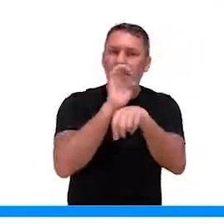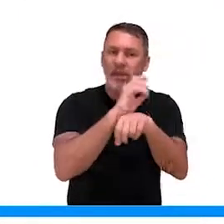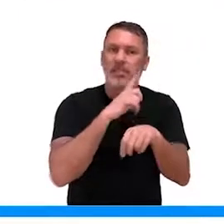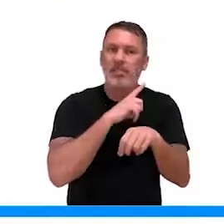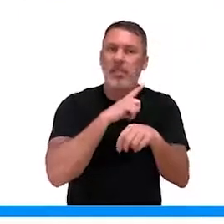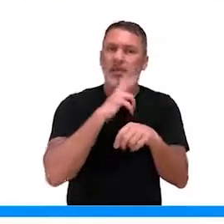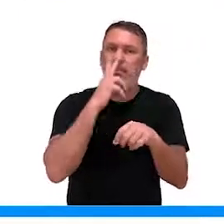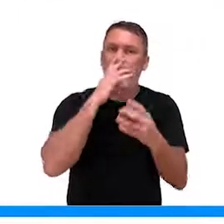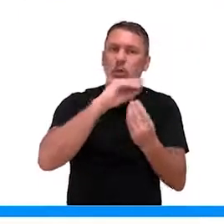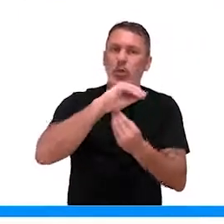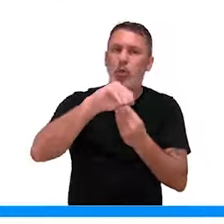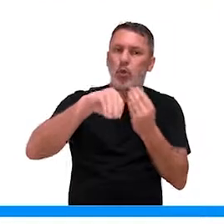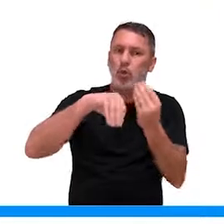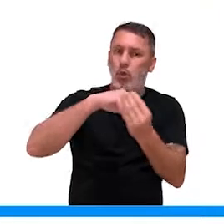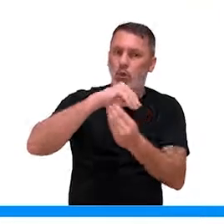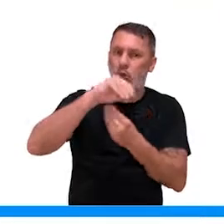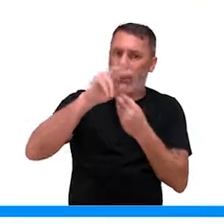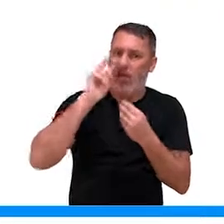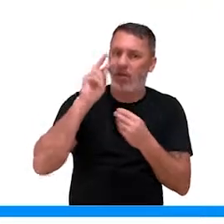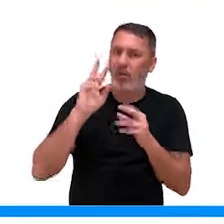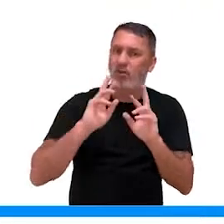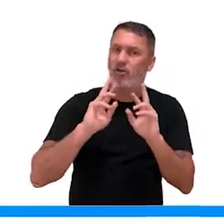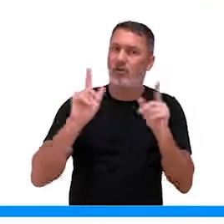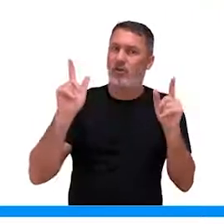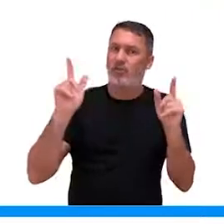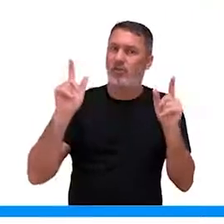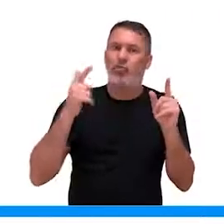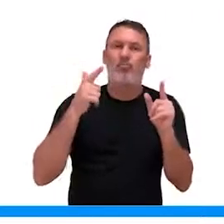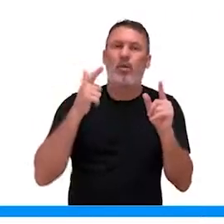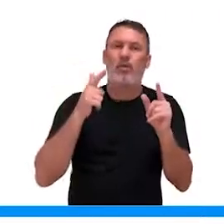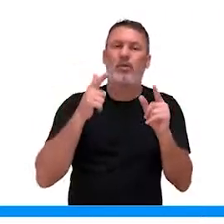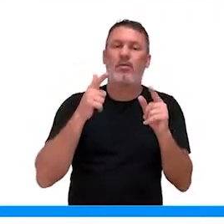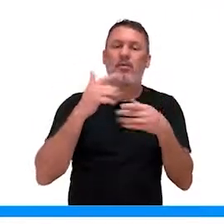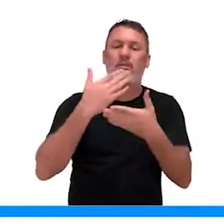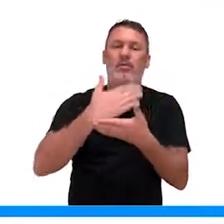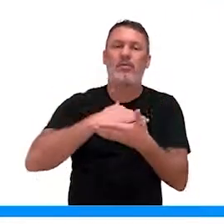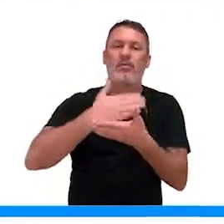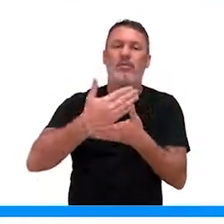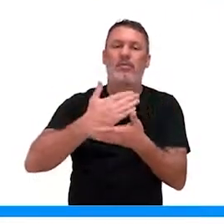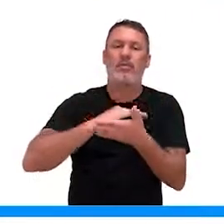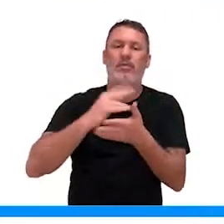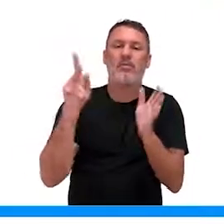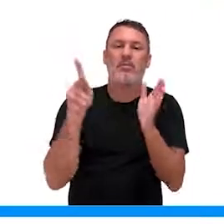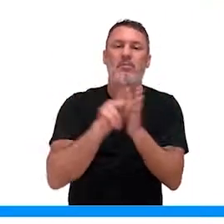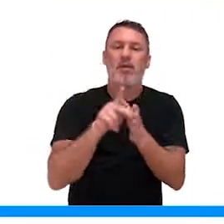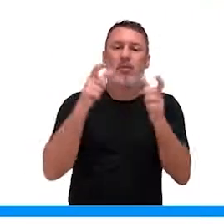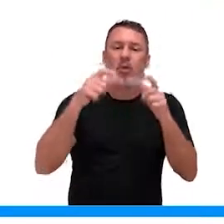Esses limites eles estão sendo aqui desconsiderados. Isso não é uma prioridade na sua